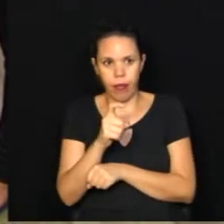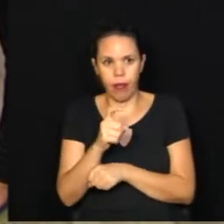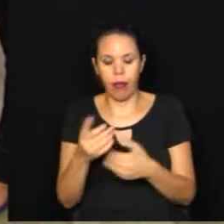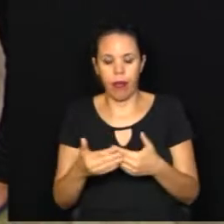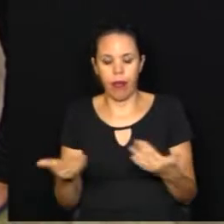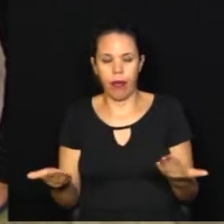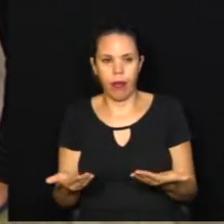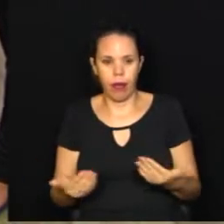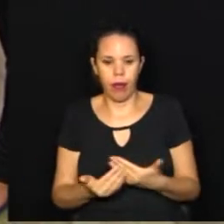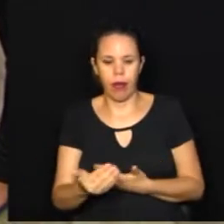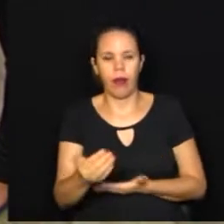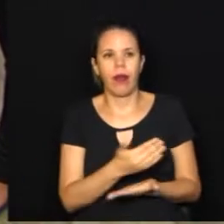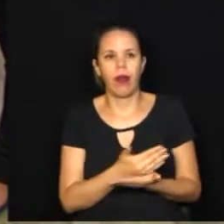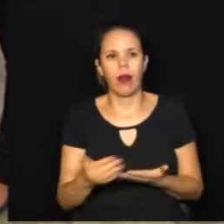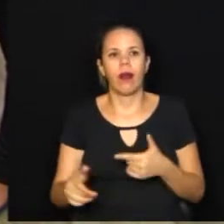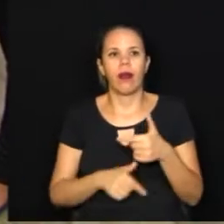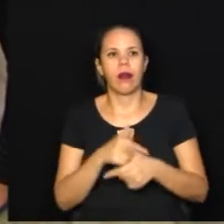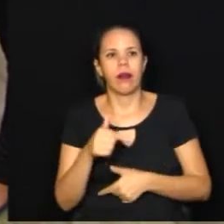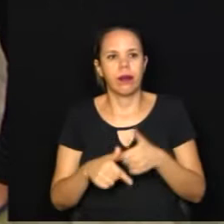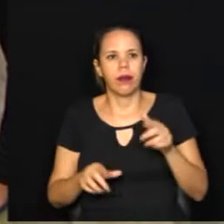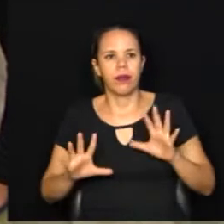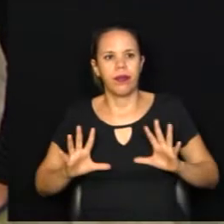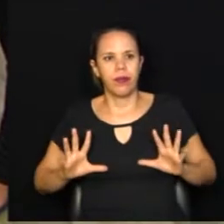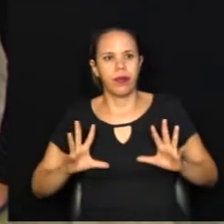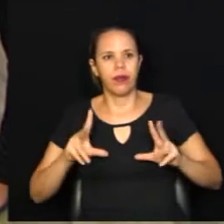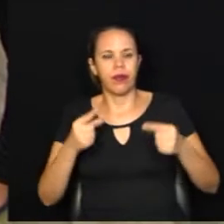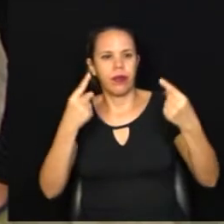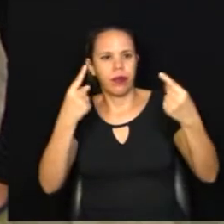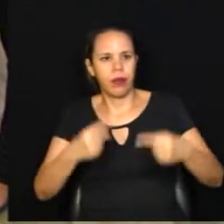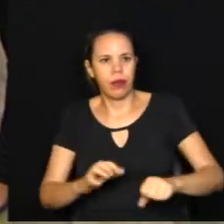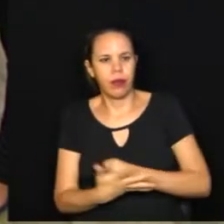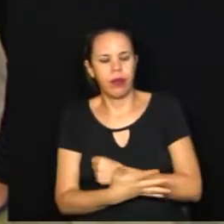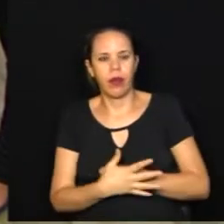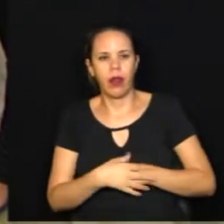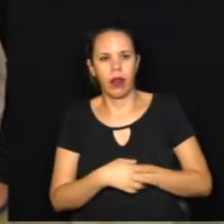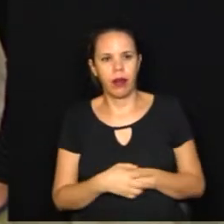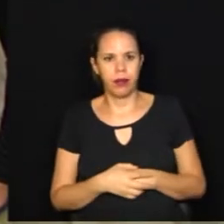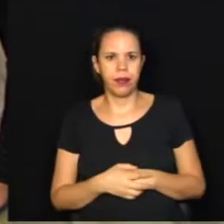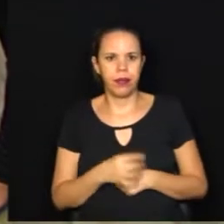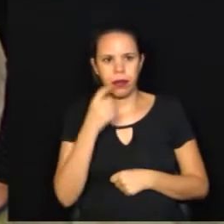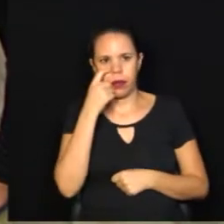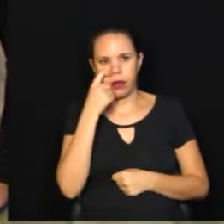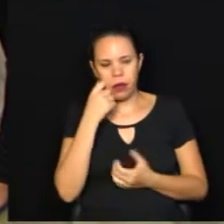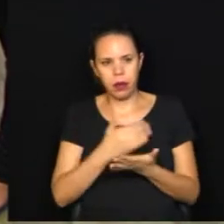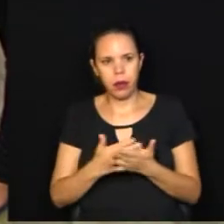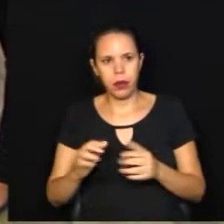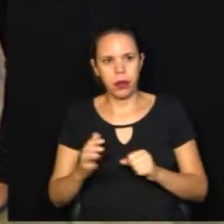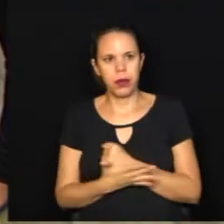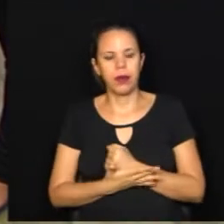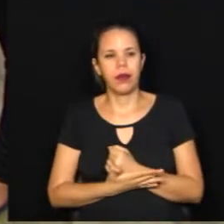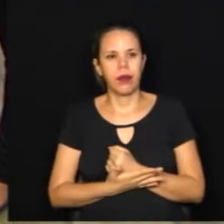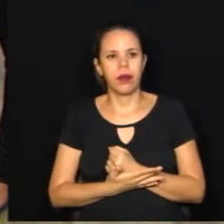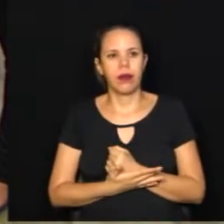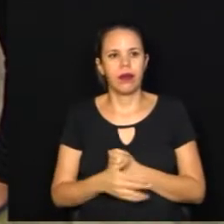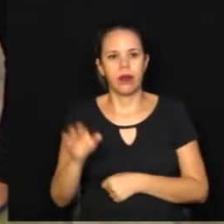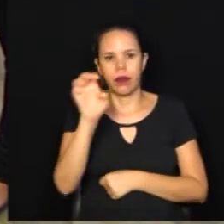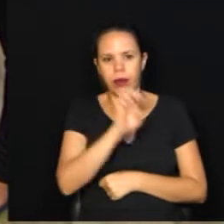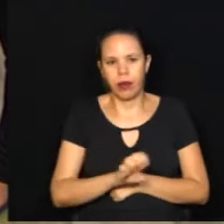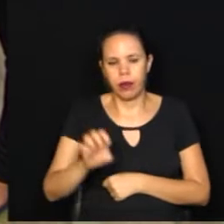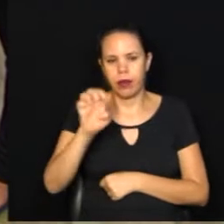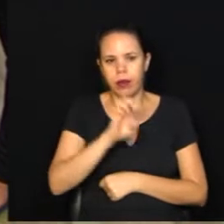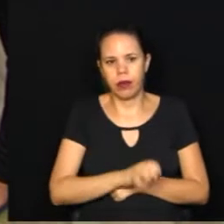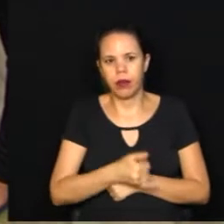sanitárias e policiais através do 156 da Prefeitura, que você, cidadão que queira aí fazer um tipo